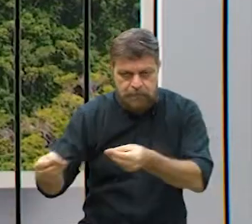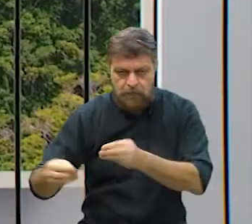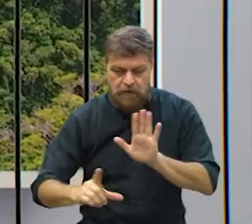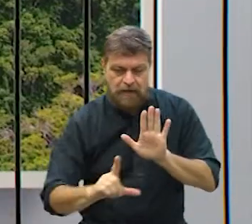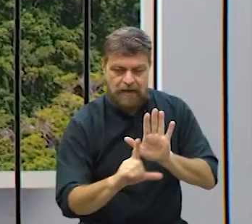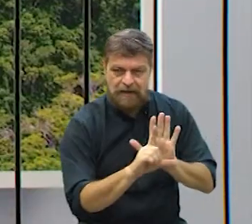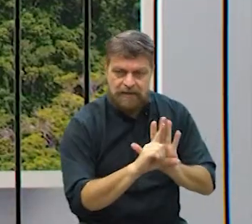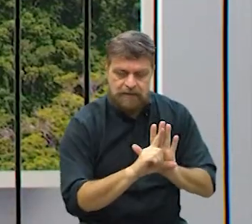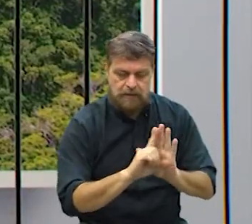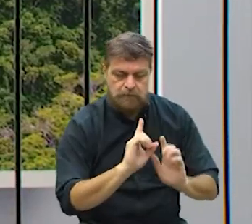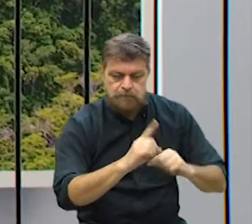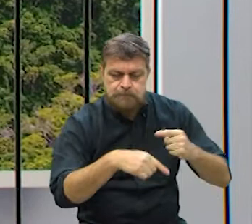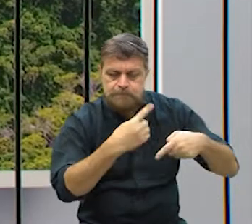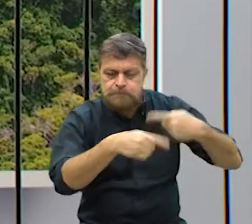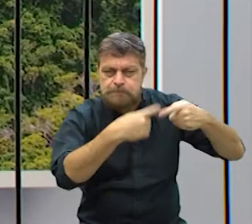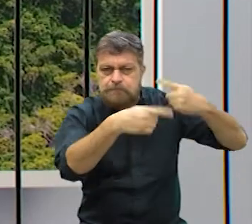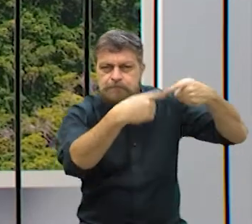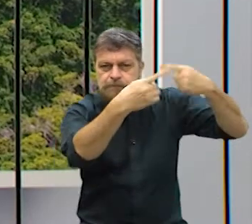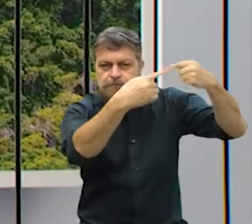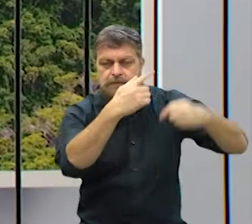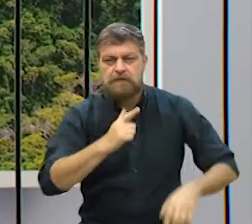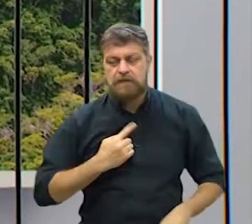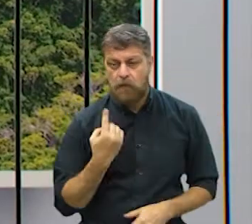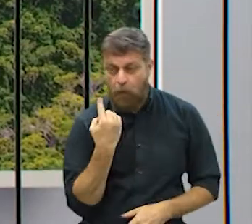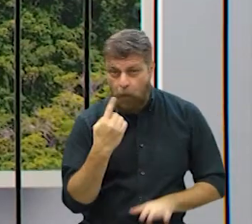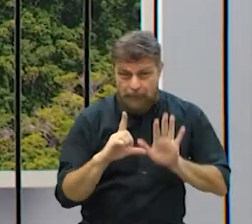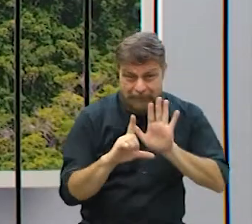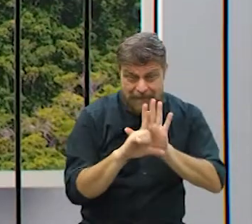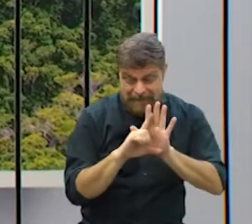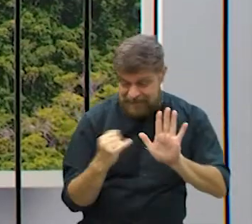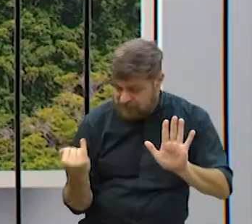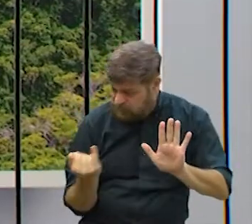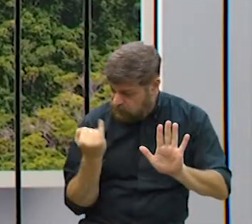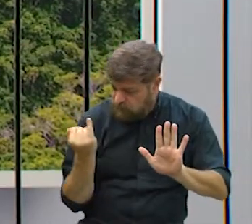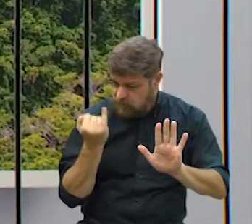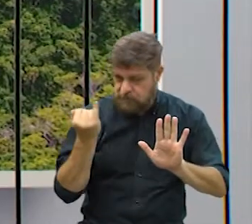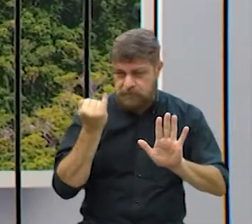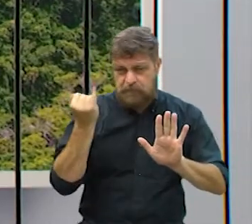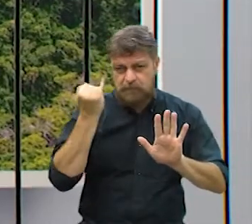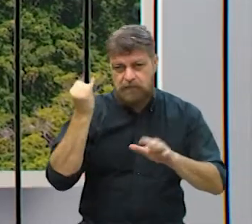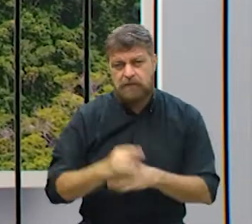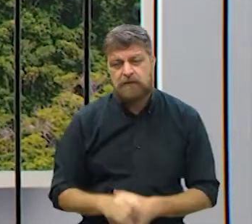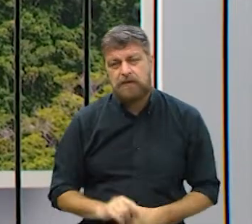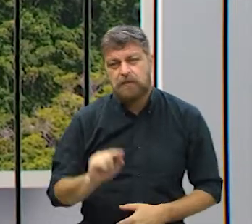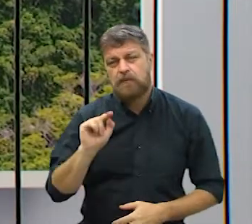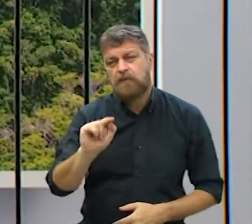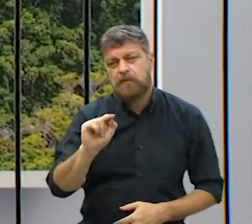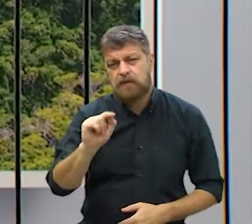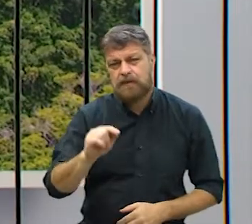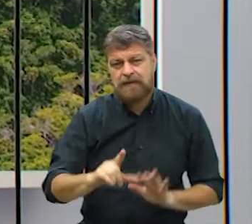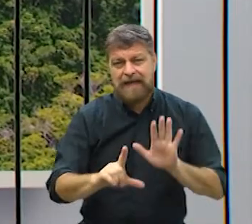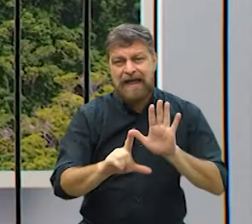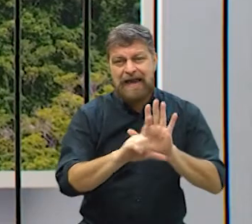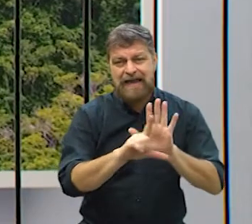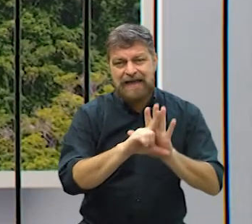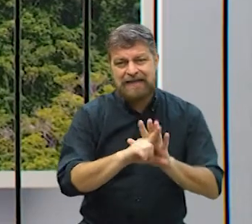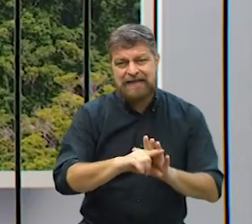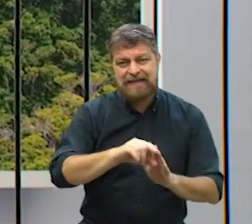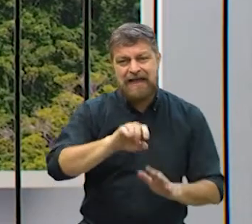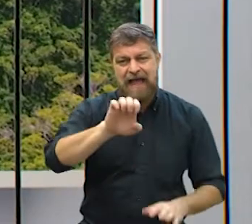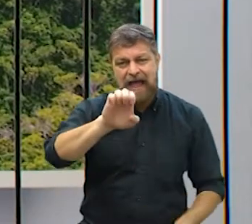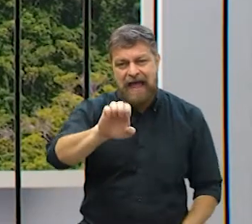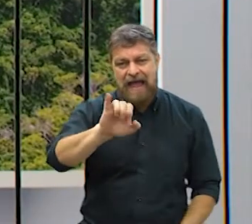tivemos a evolução das leis. Nós tivemos uma lei que é muito importante para esse tipo de regularização, inclusive, é a lei